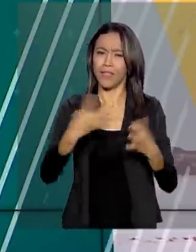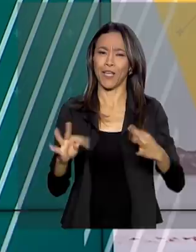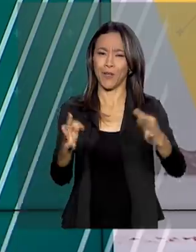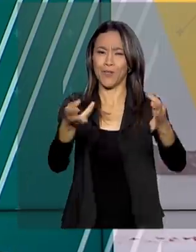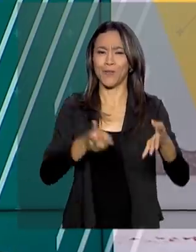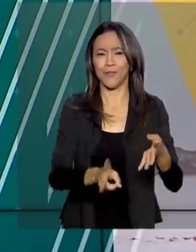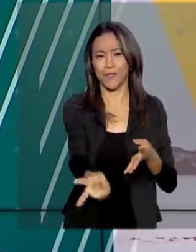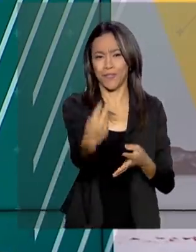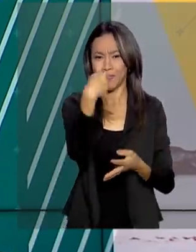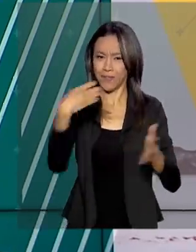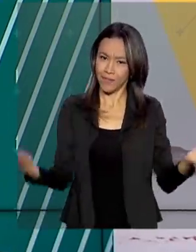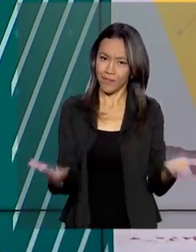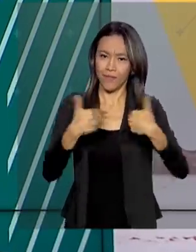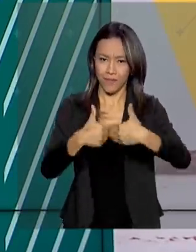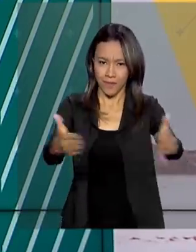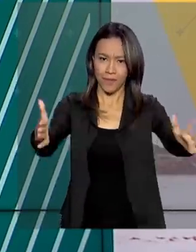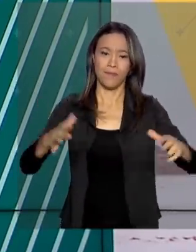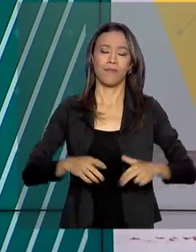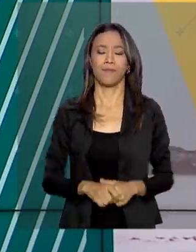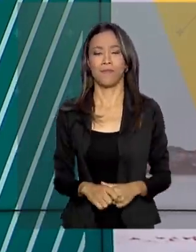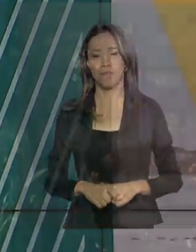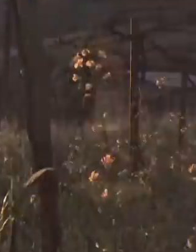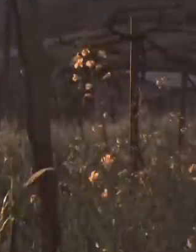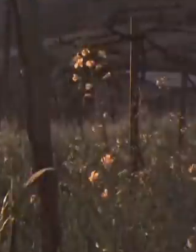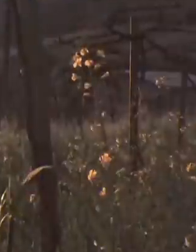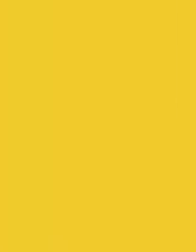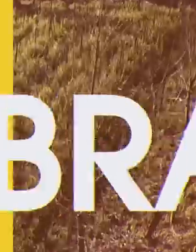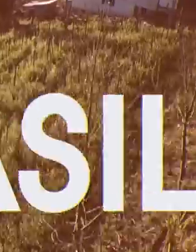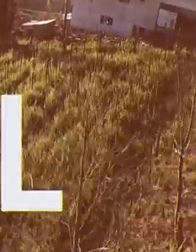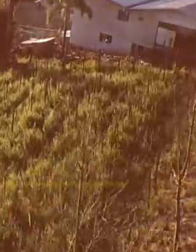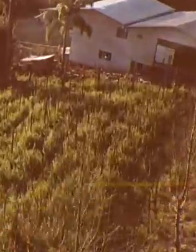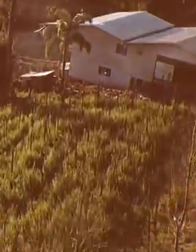gente brasil em dia já está no ar